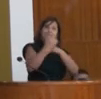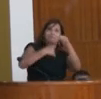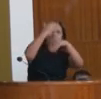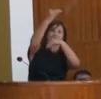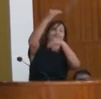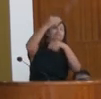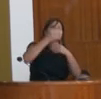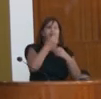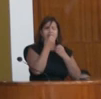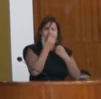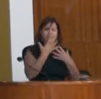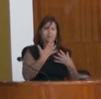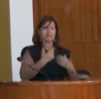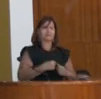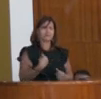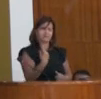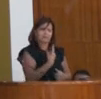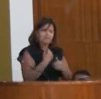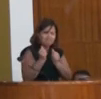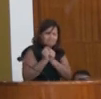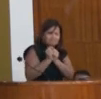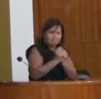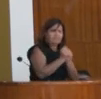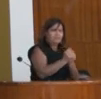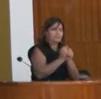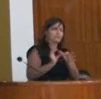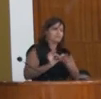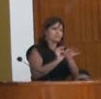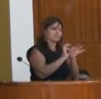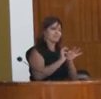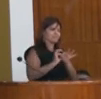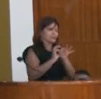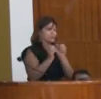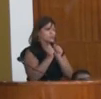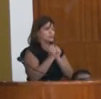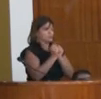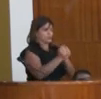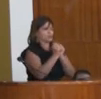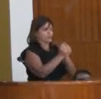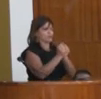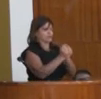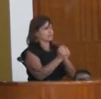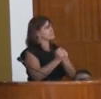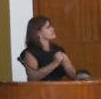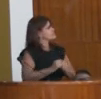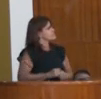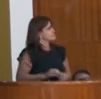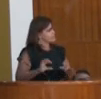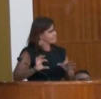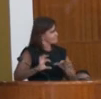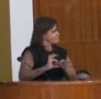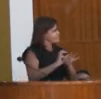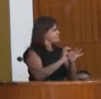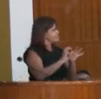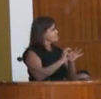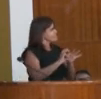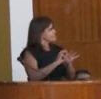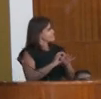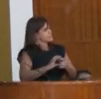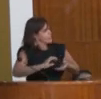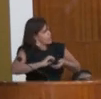tanto, é a junção do Executivo com o Legislativo, que caminha de mãos dadas. Vou comentar